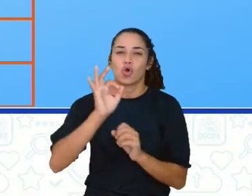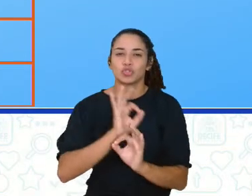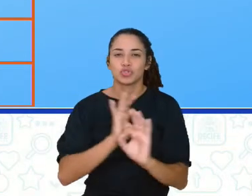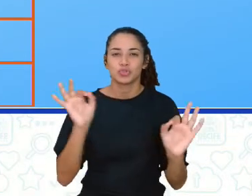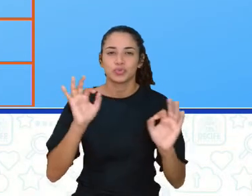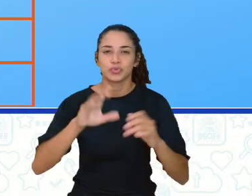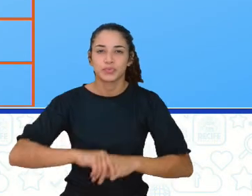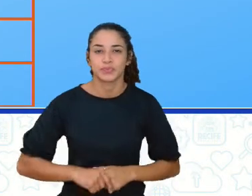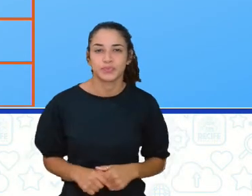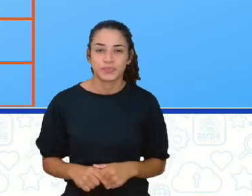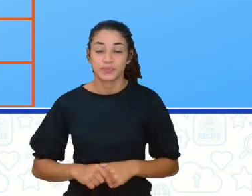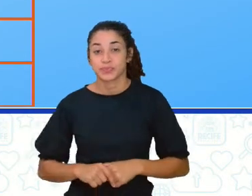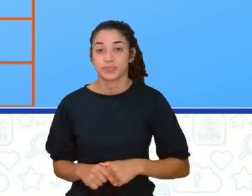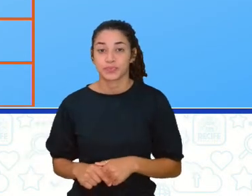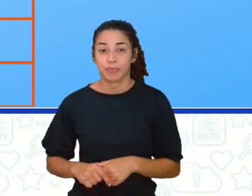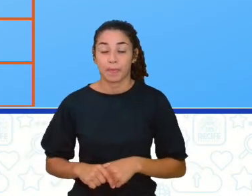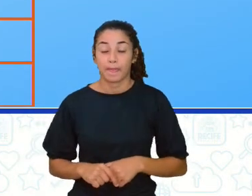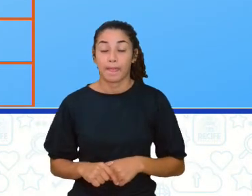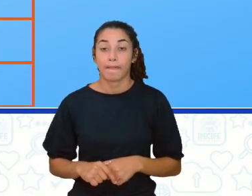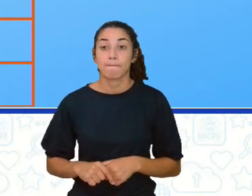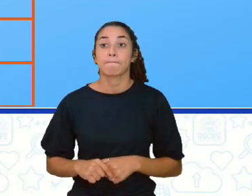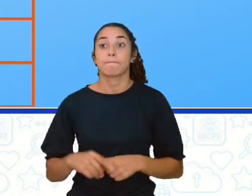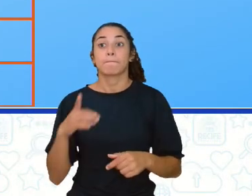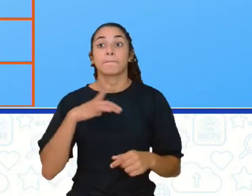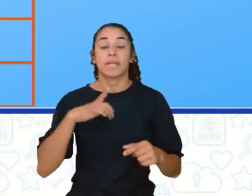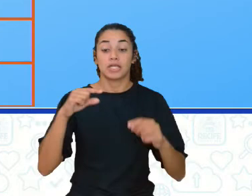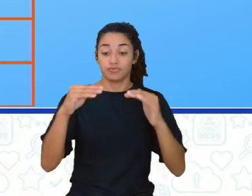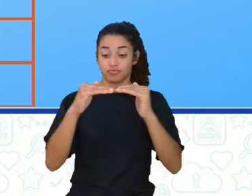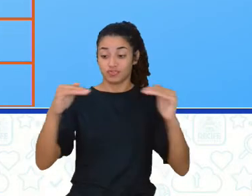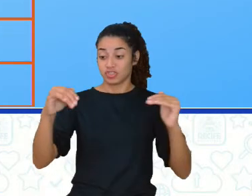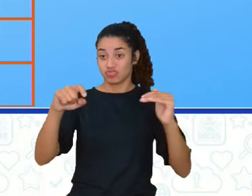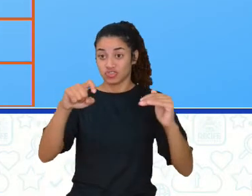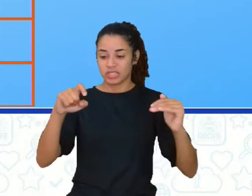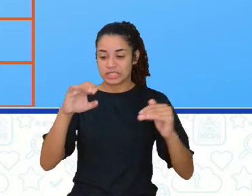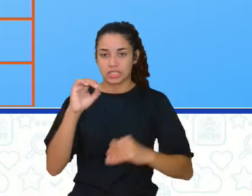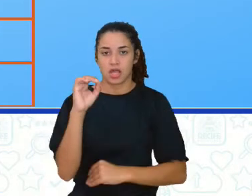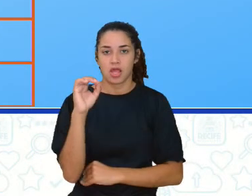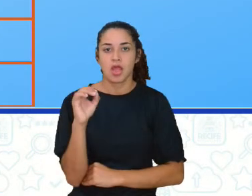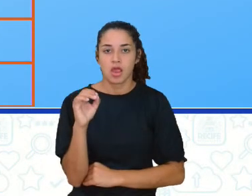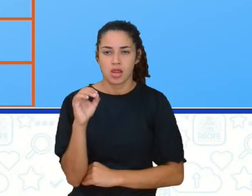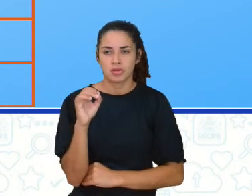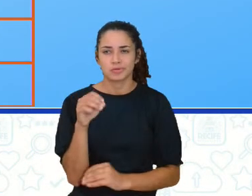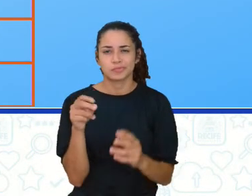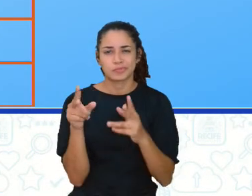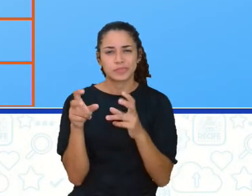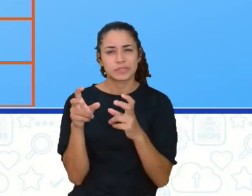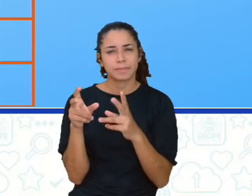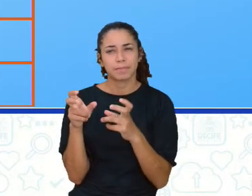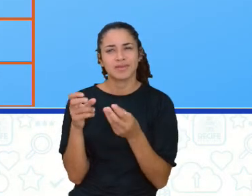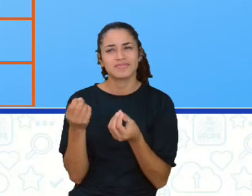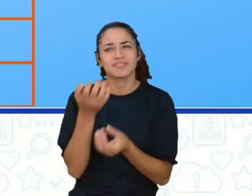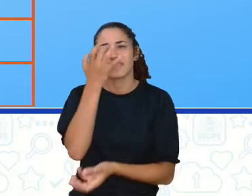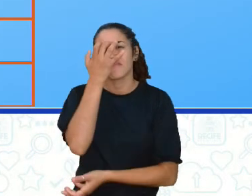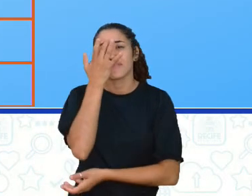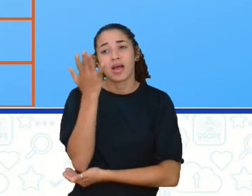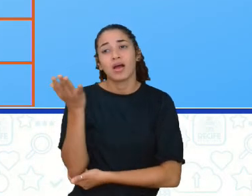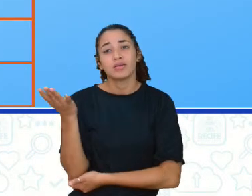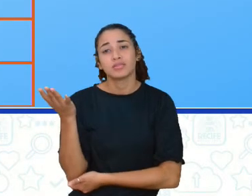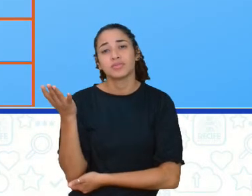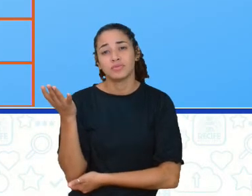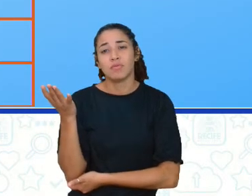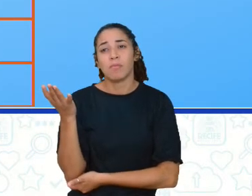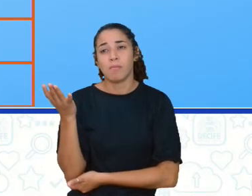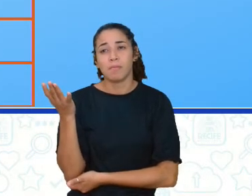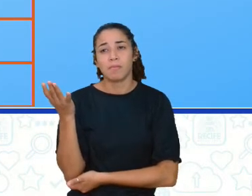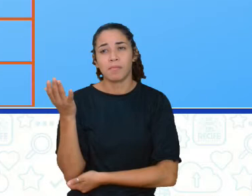eles estão com o X 0. Perceba, como ficou fácil achar